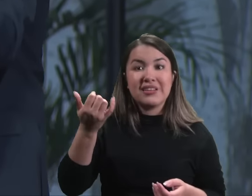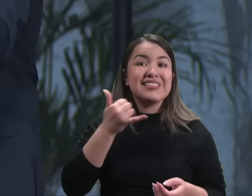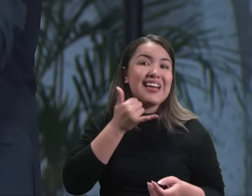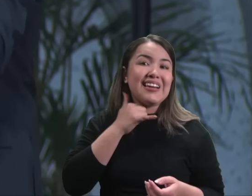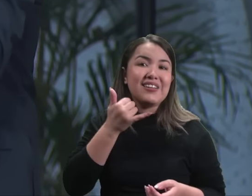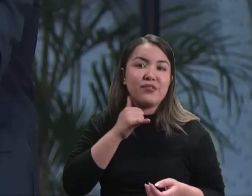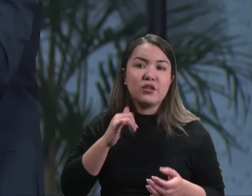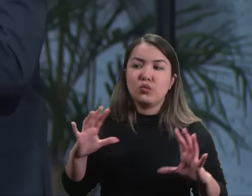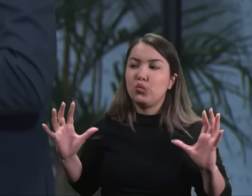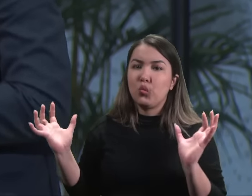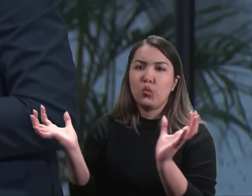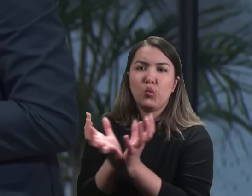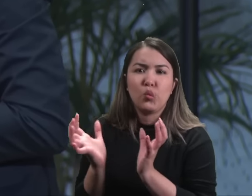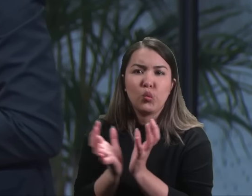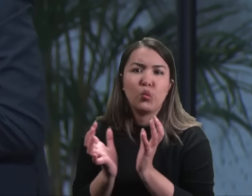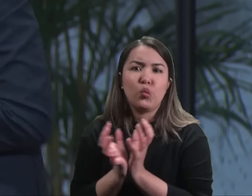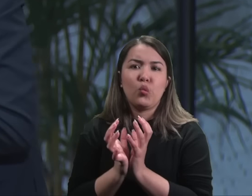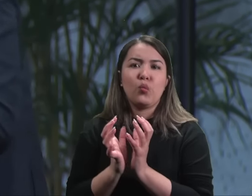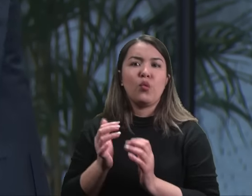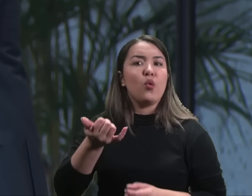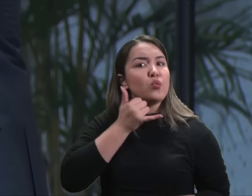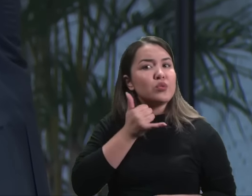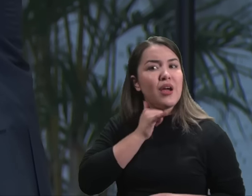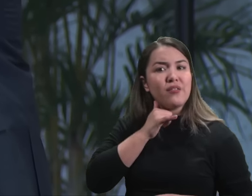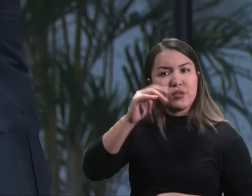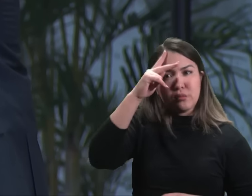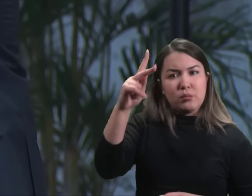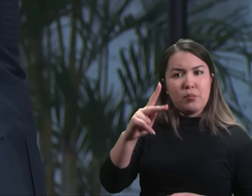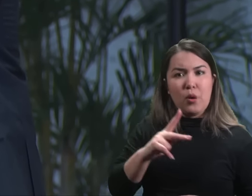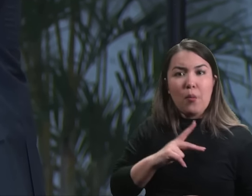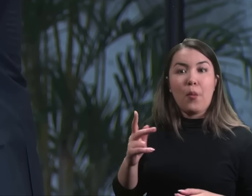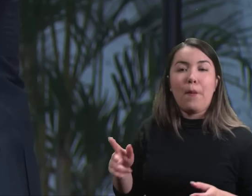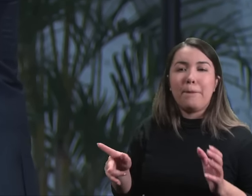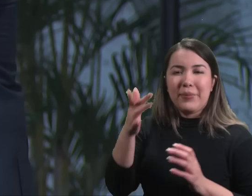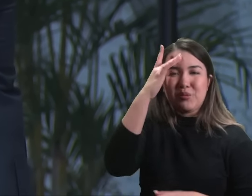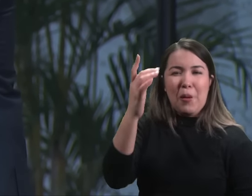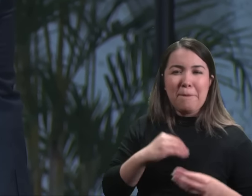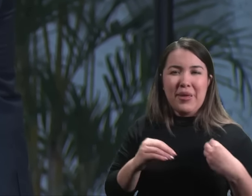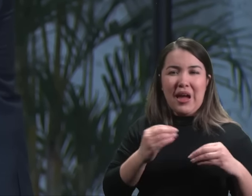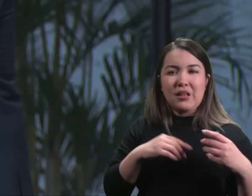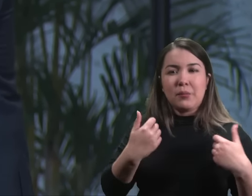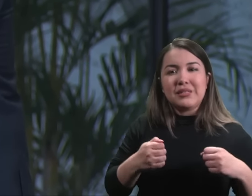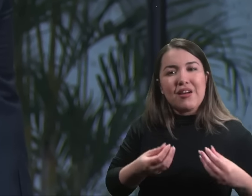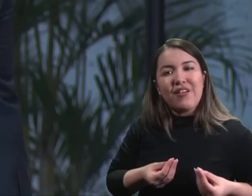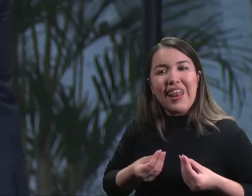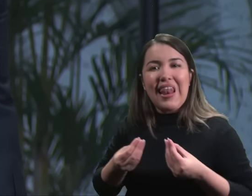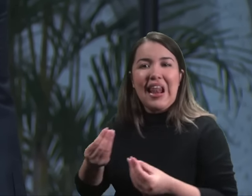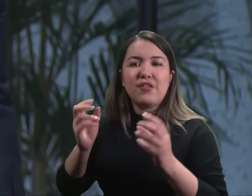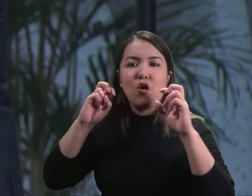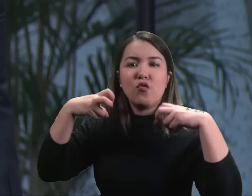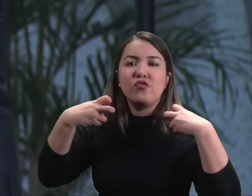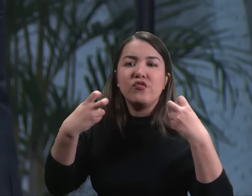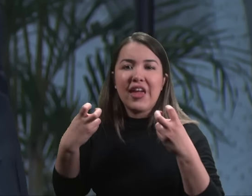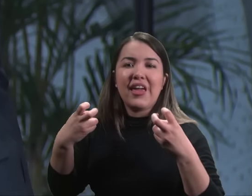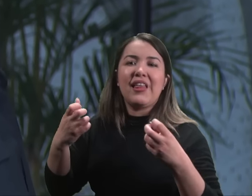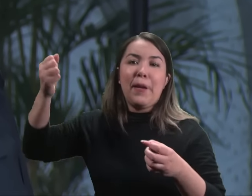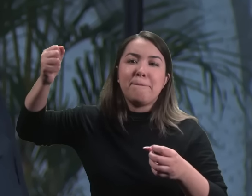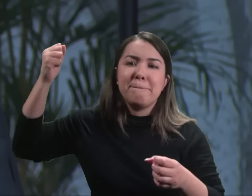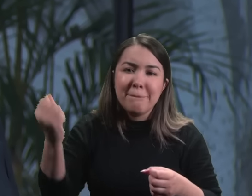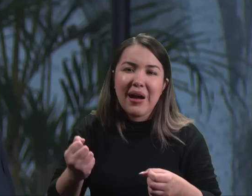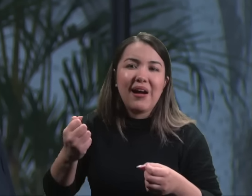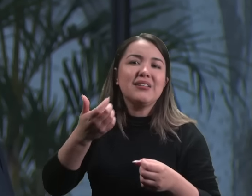coletivo o sacrifício pessoal quando o pecador levava o cordeiro e confessava os seus pecados sobre o cordeiro a